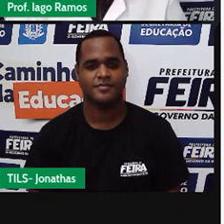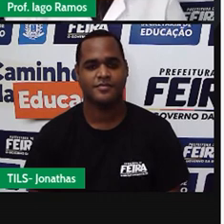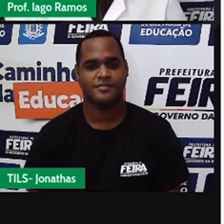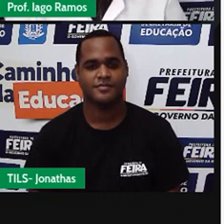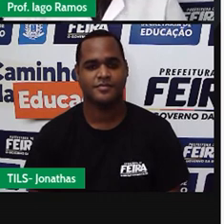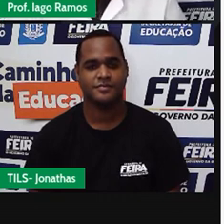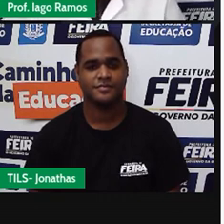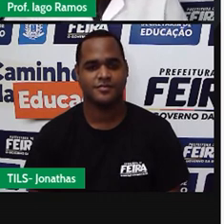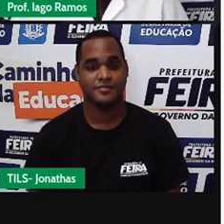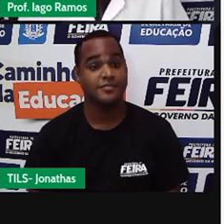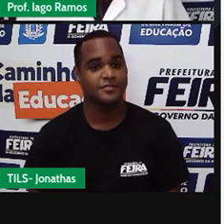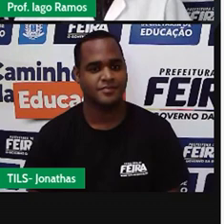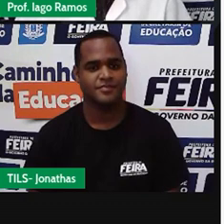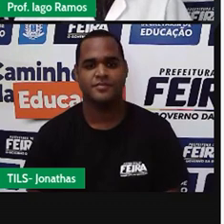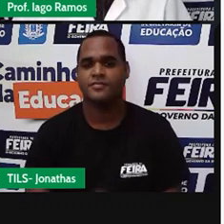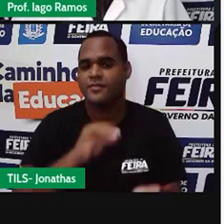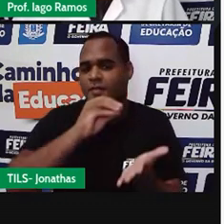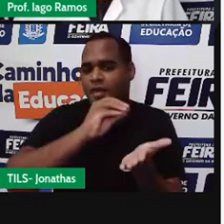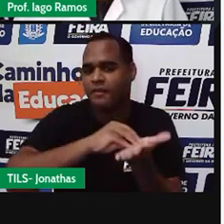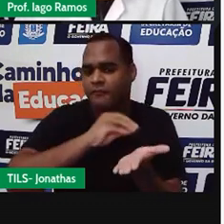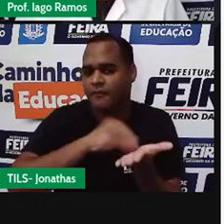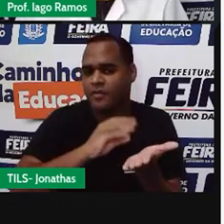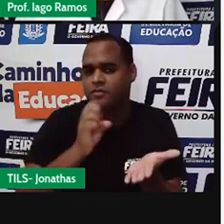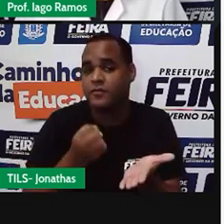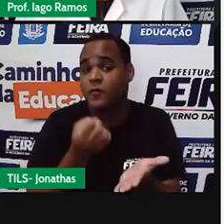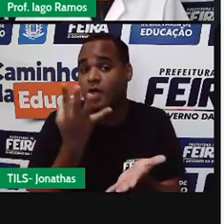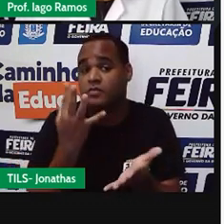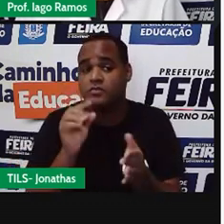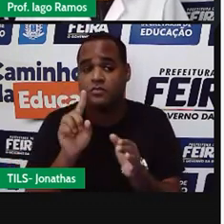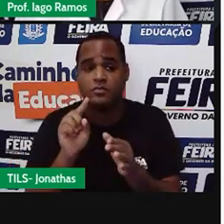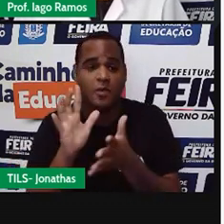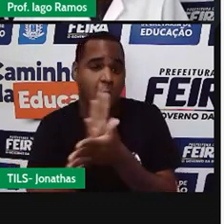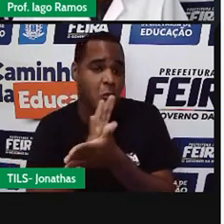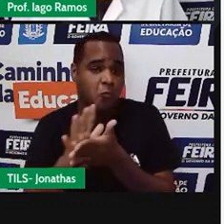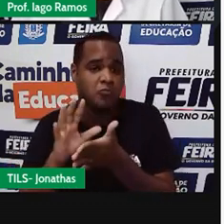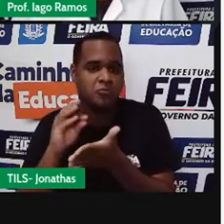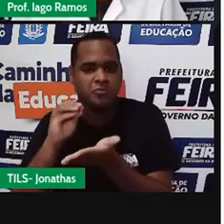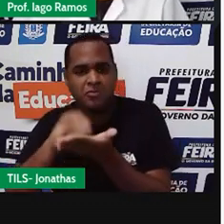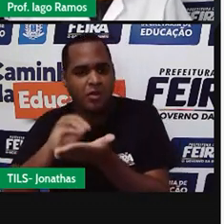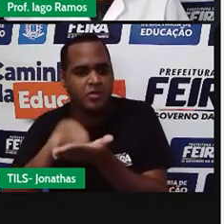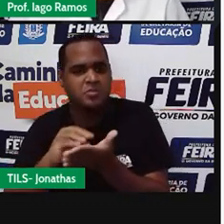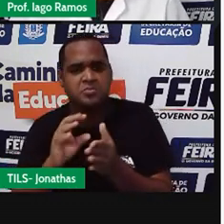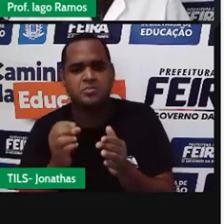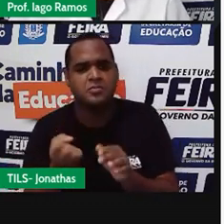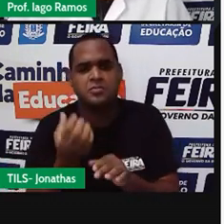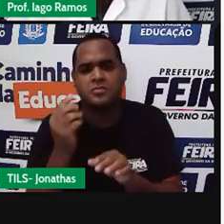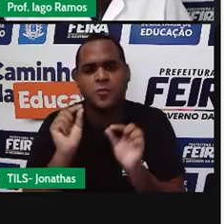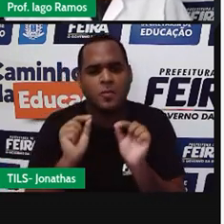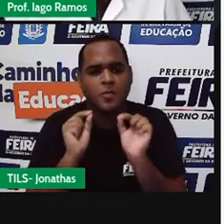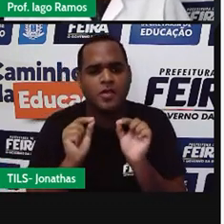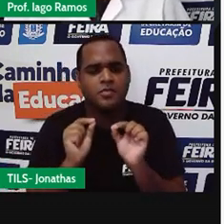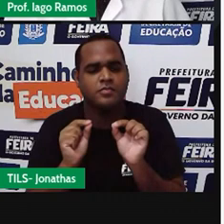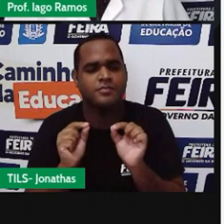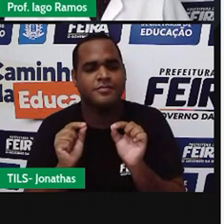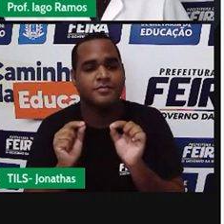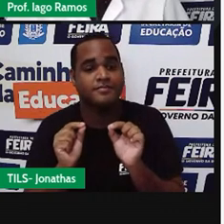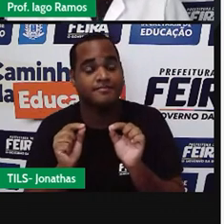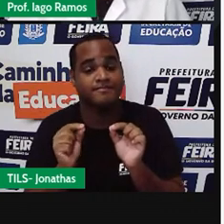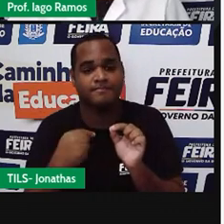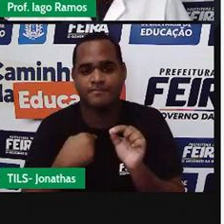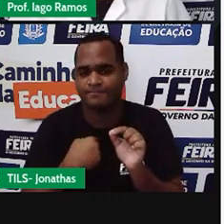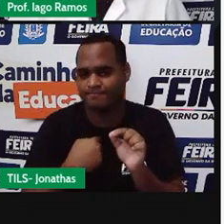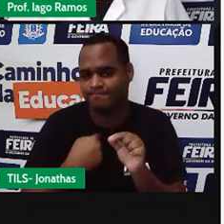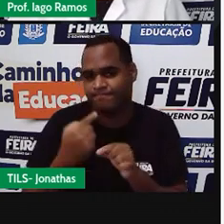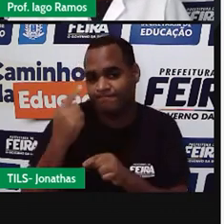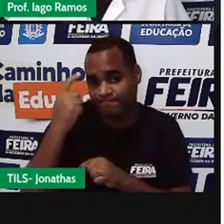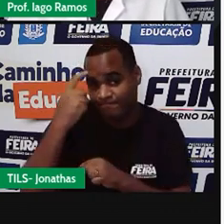o quanto é que tá faltando para preencher aqueles espaçozinho Sally agora e eu vou